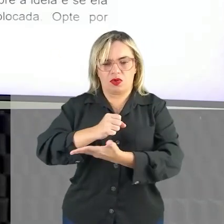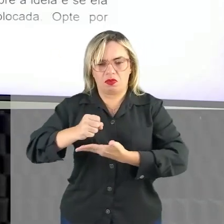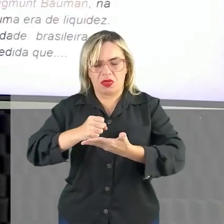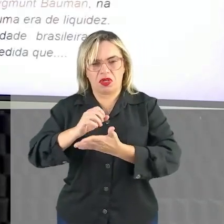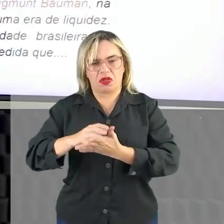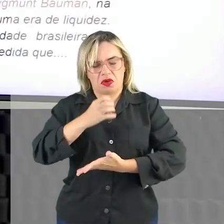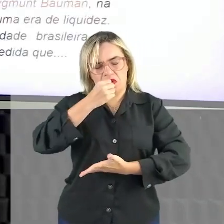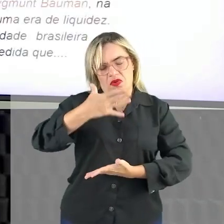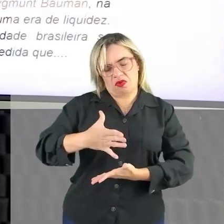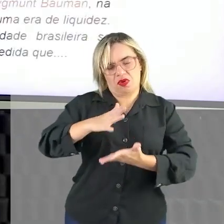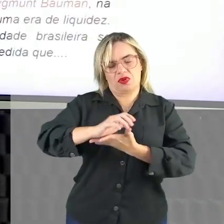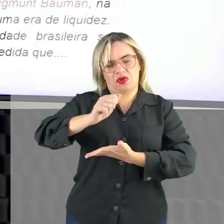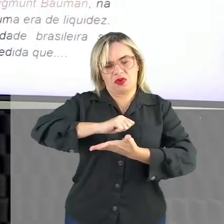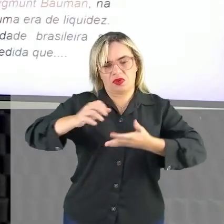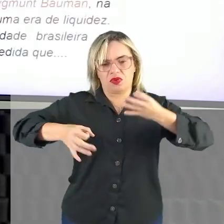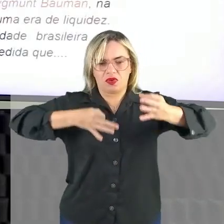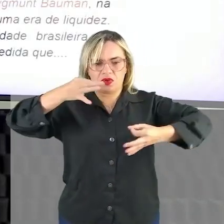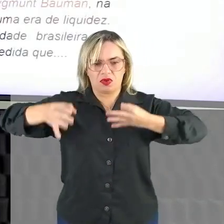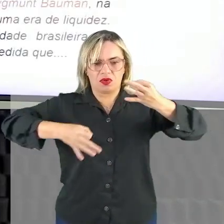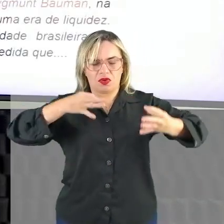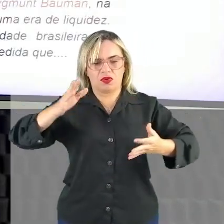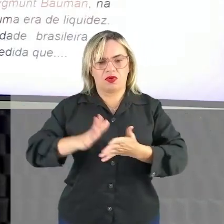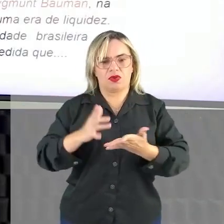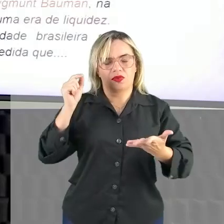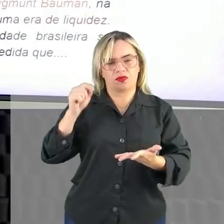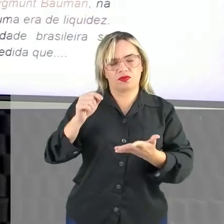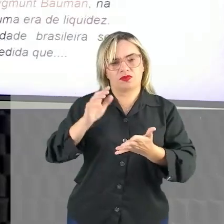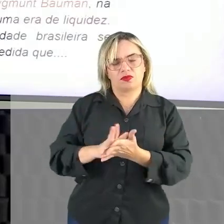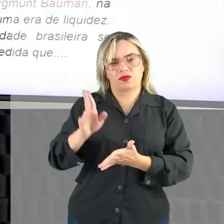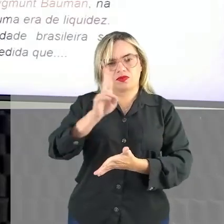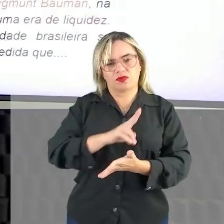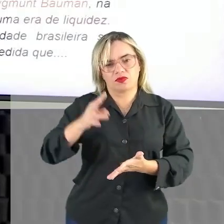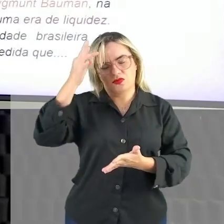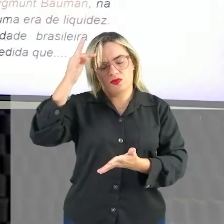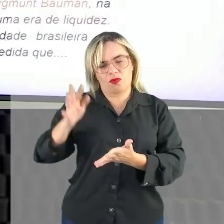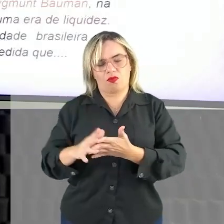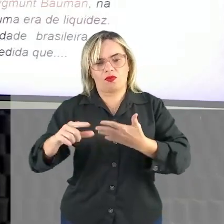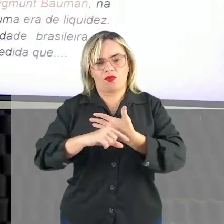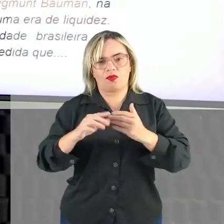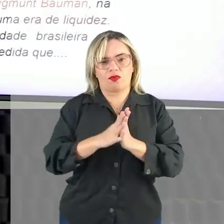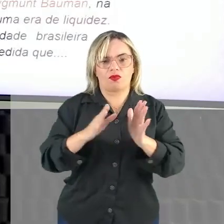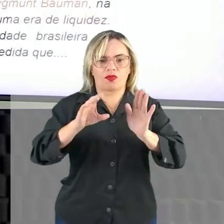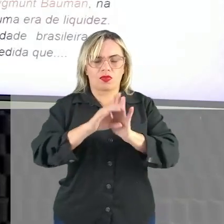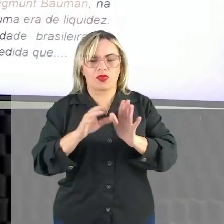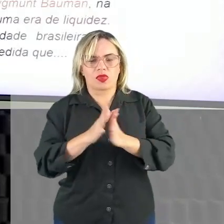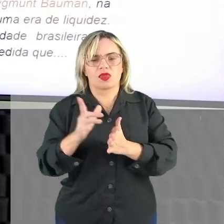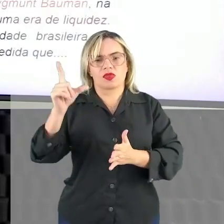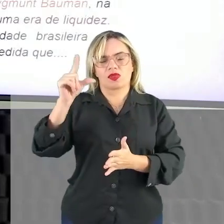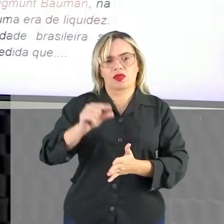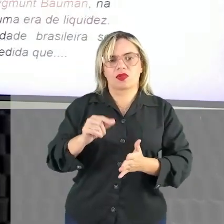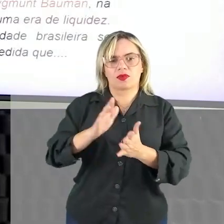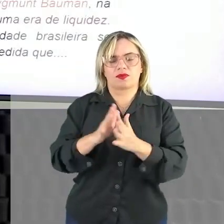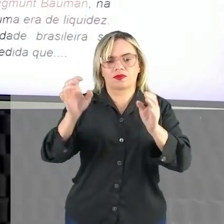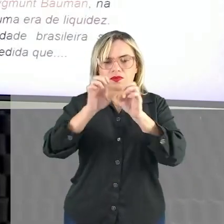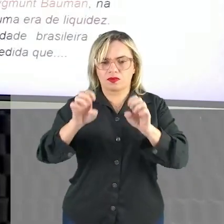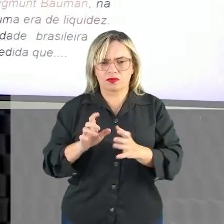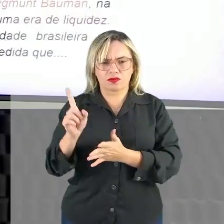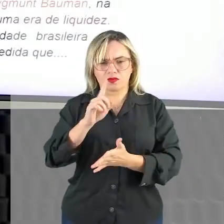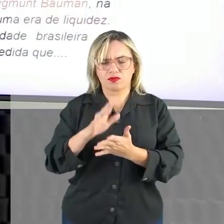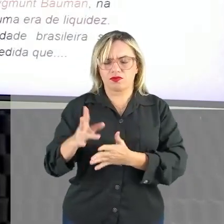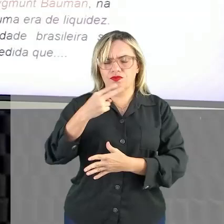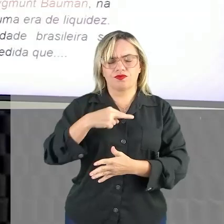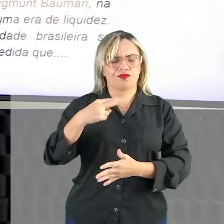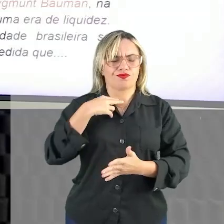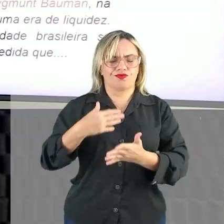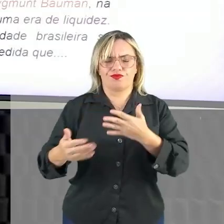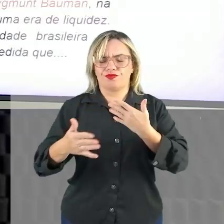deseja falar. E aí, a legitimação, como a gente já falou lá na microestrutura, ela não pode ser feita aleatoriamente.